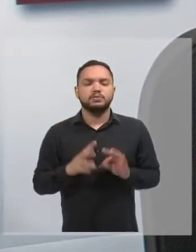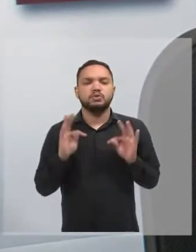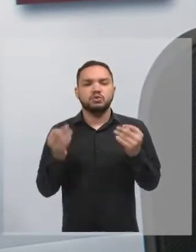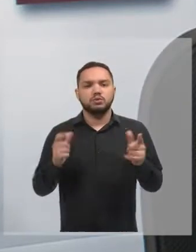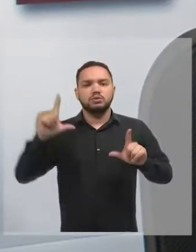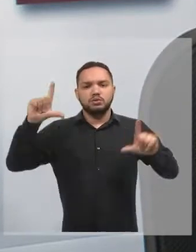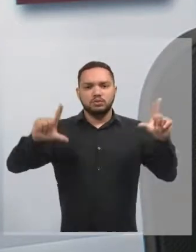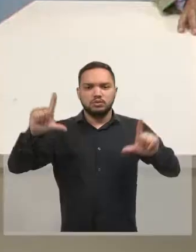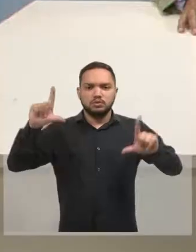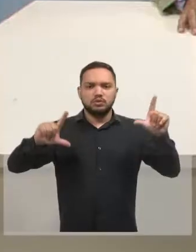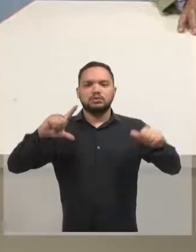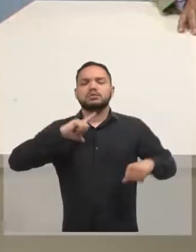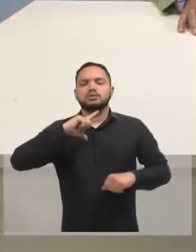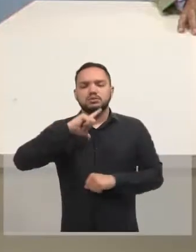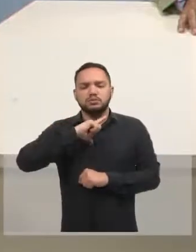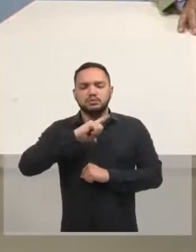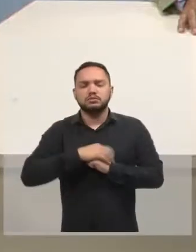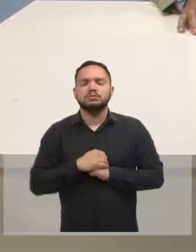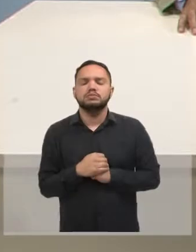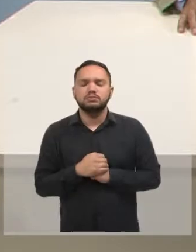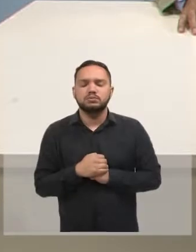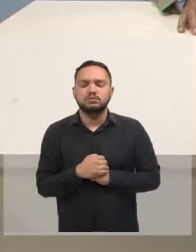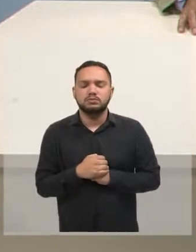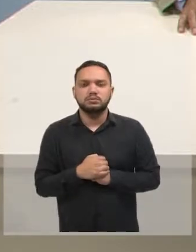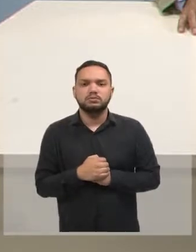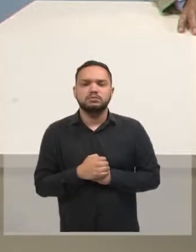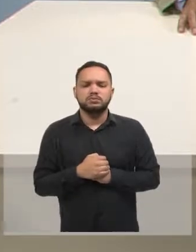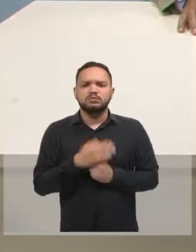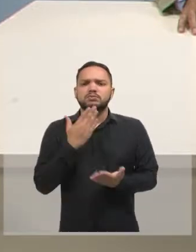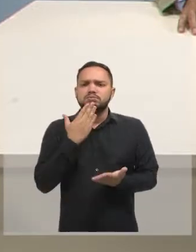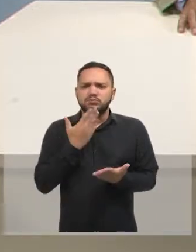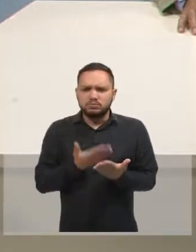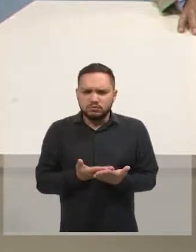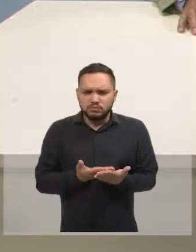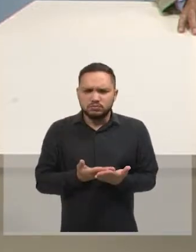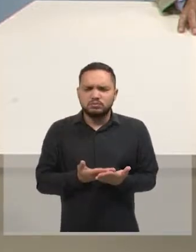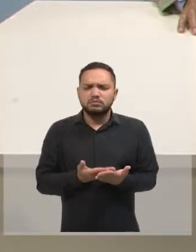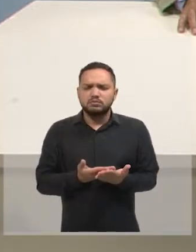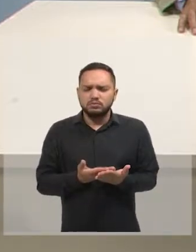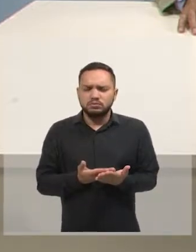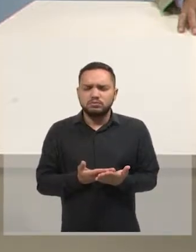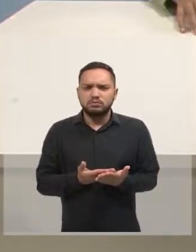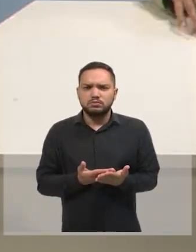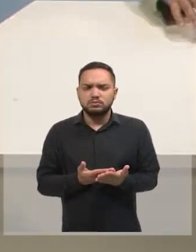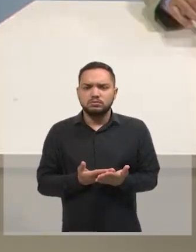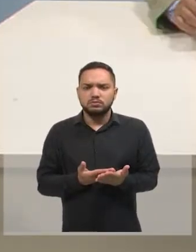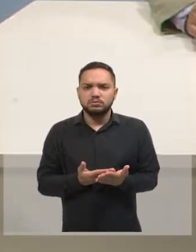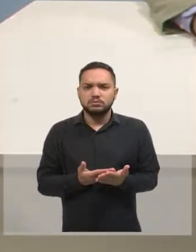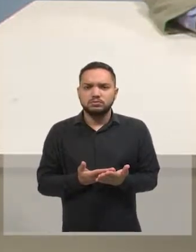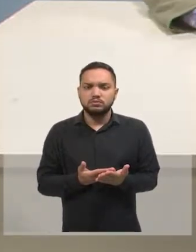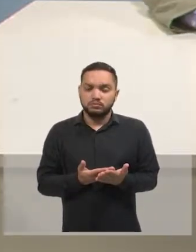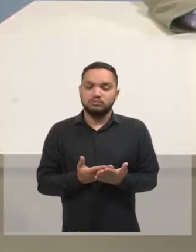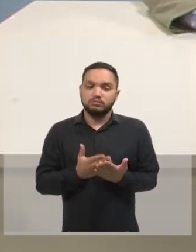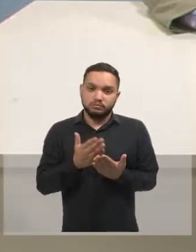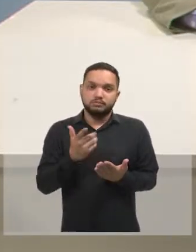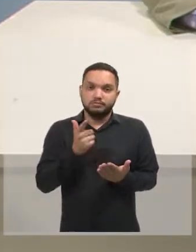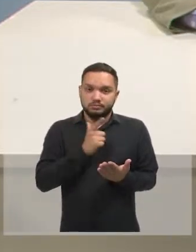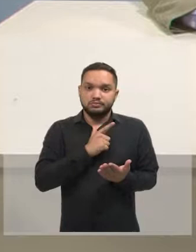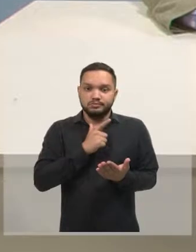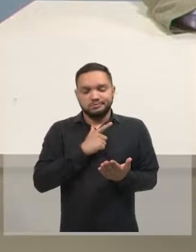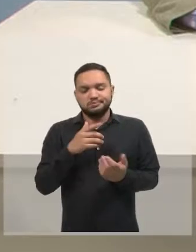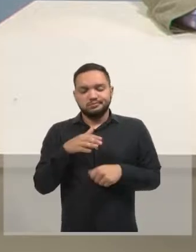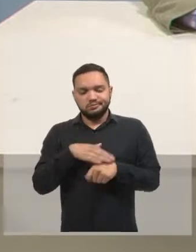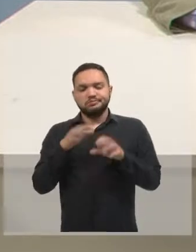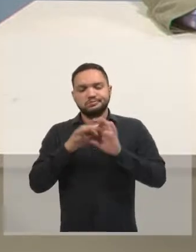emissoras brasileiras retransmitem. Né? Transmitem. Não, e é impressionante como, apesar da